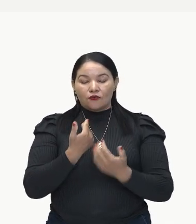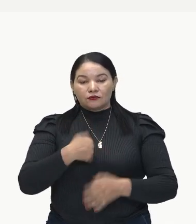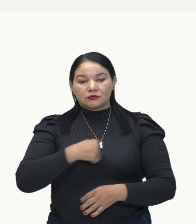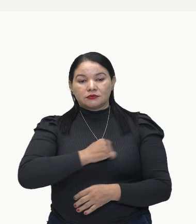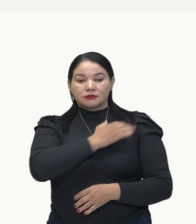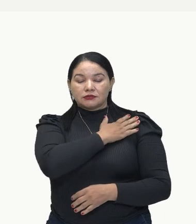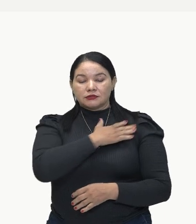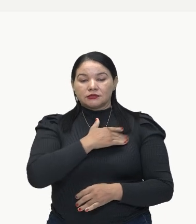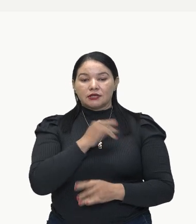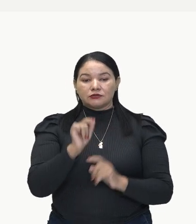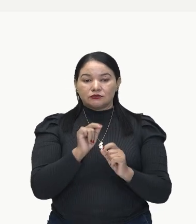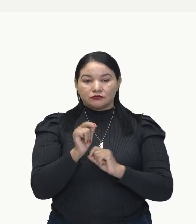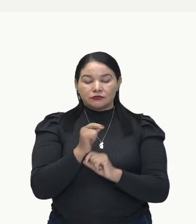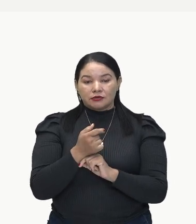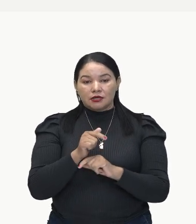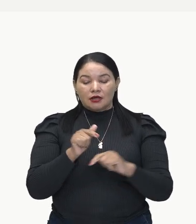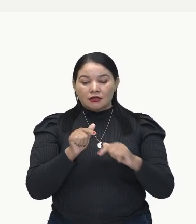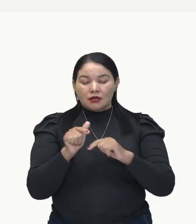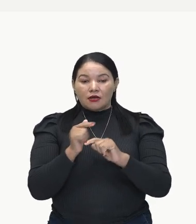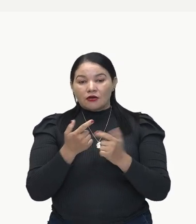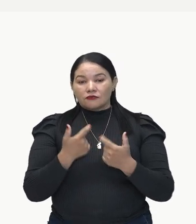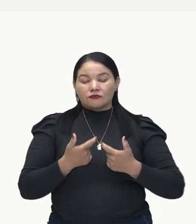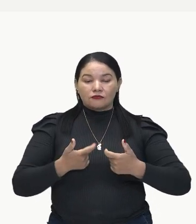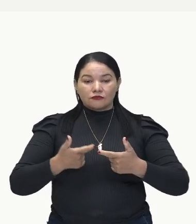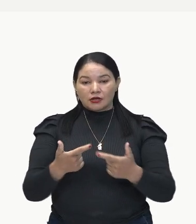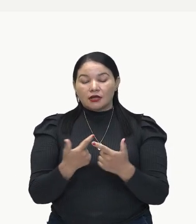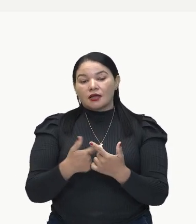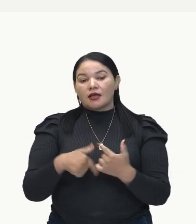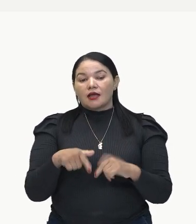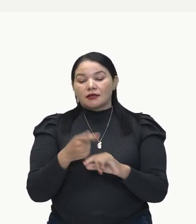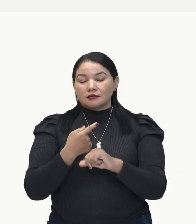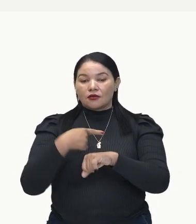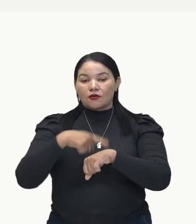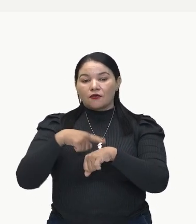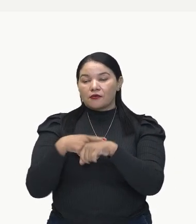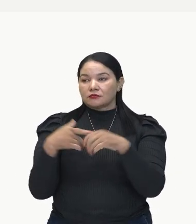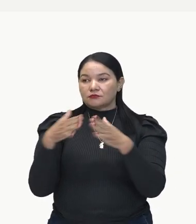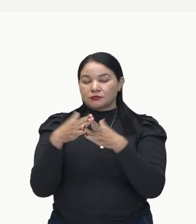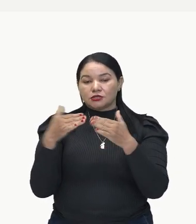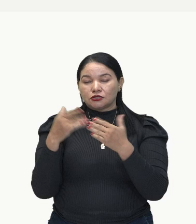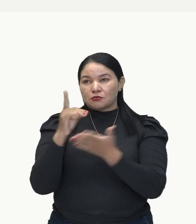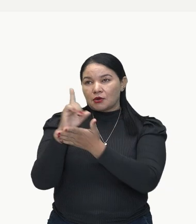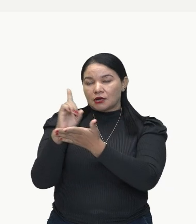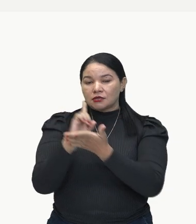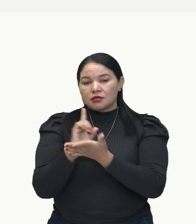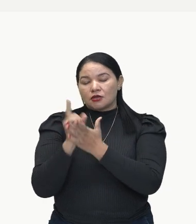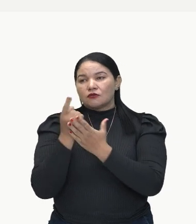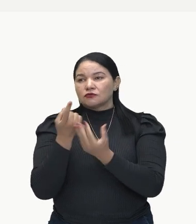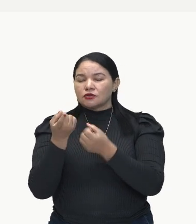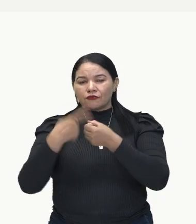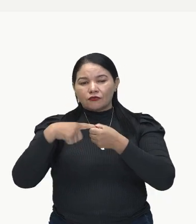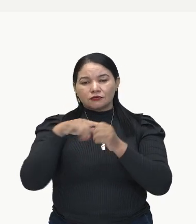pediam a Deus para que eles voltassem vivos da guerra. sem que desfrute os primores que